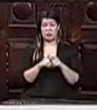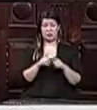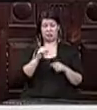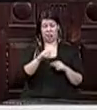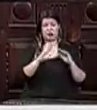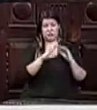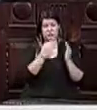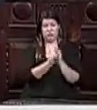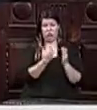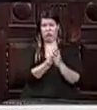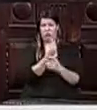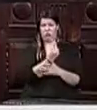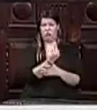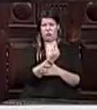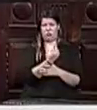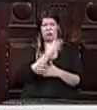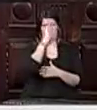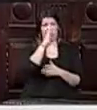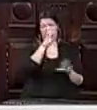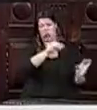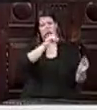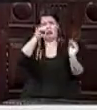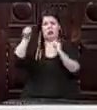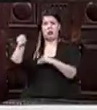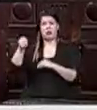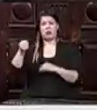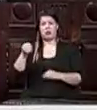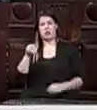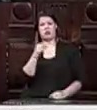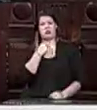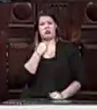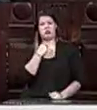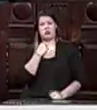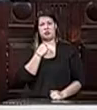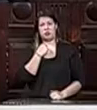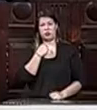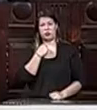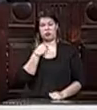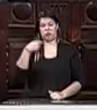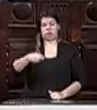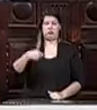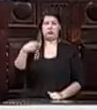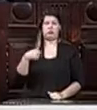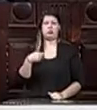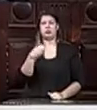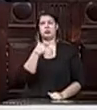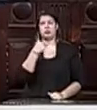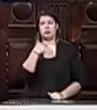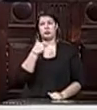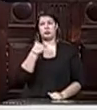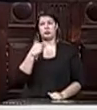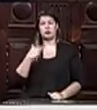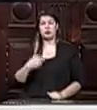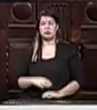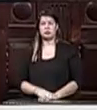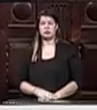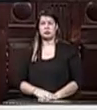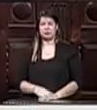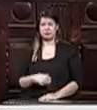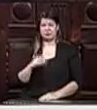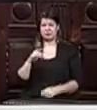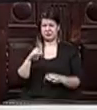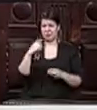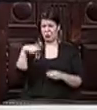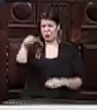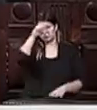região do Estado, que ele seja agora obrigado a trabalhar em outra disciplina, a trabalhar em outra região, a trabalhar em